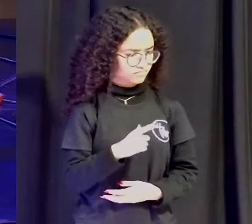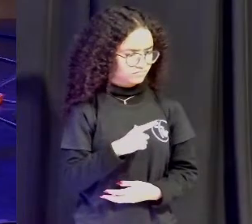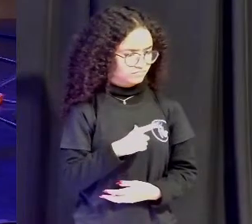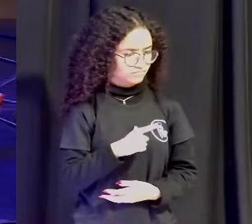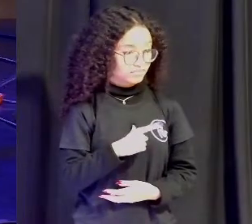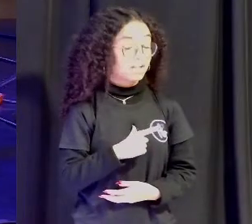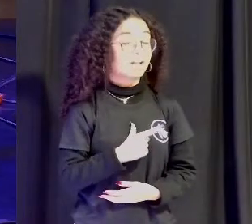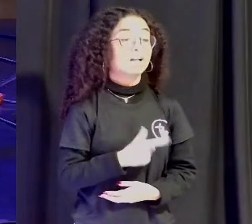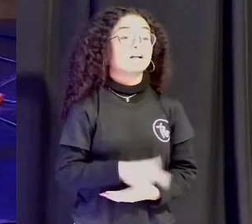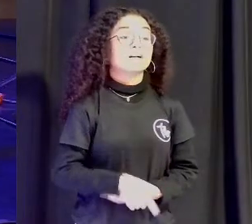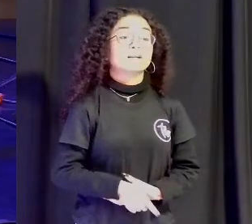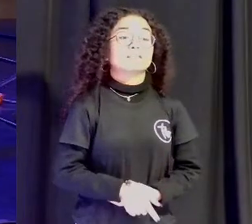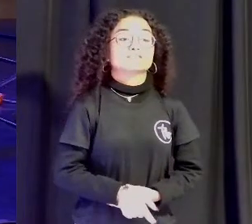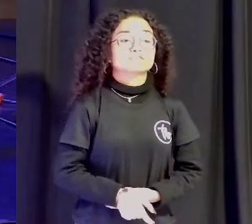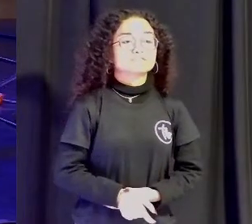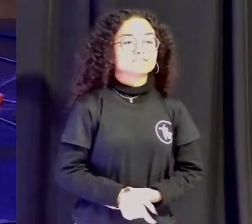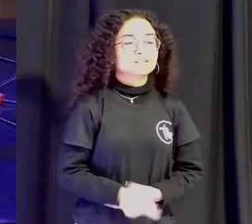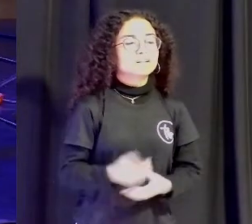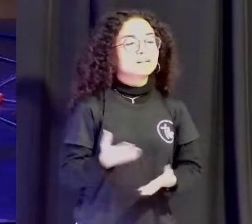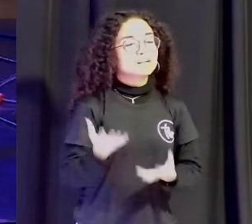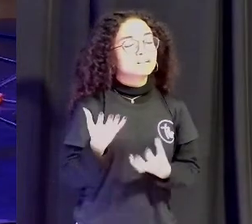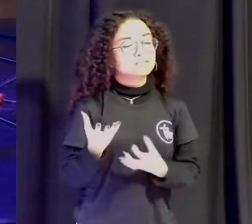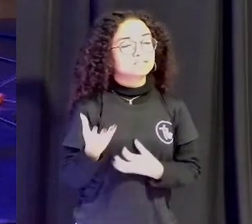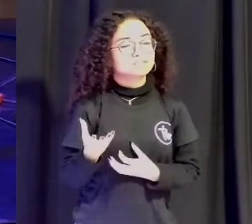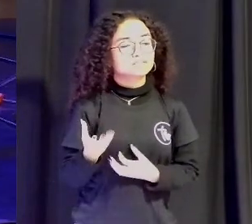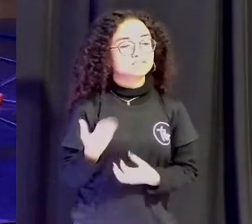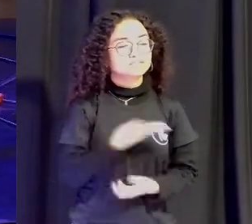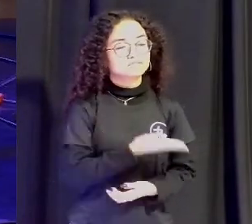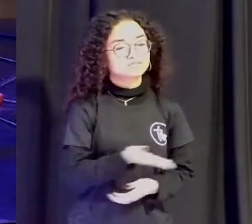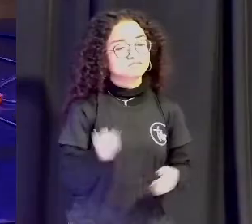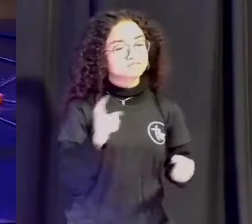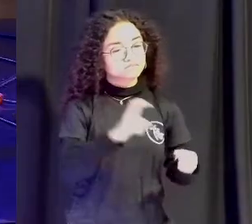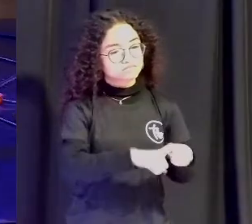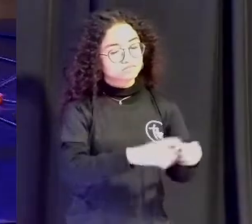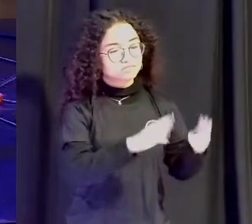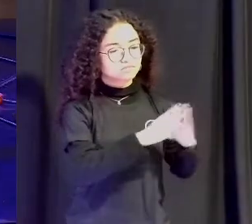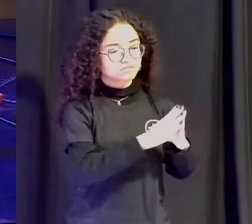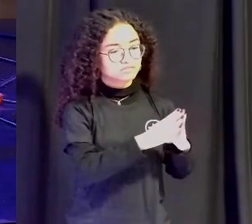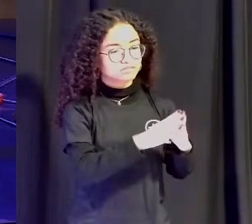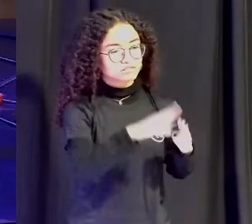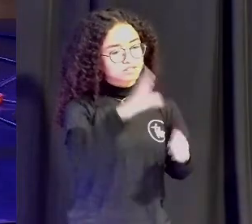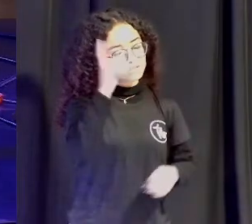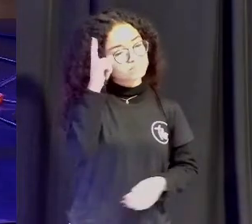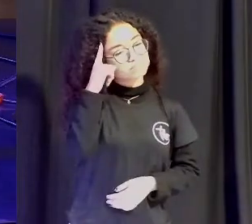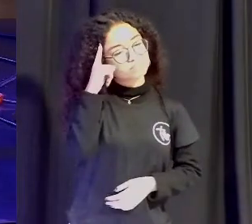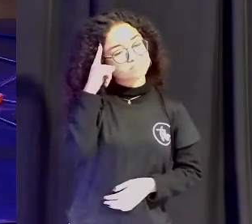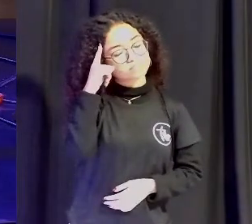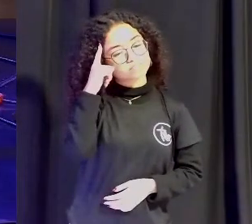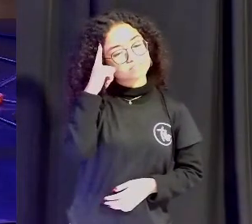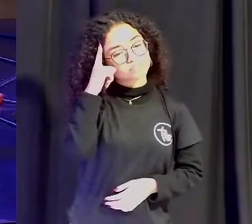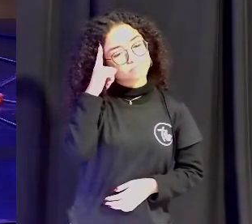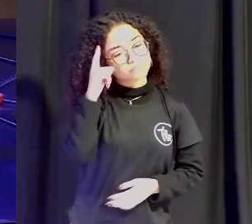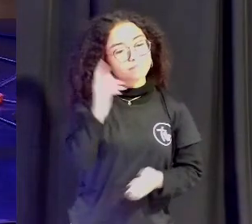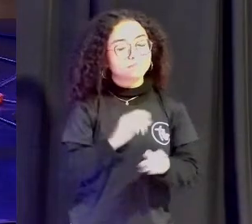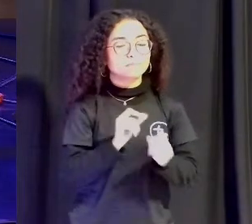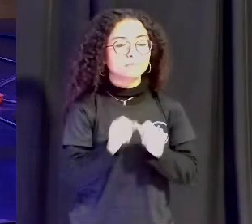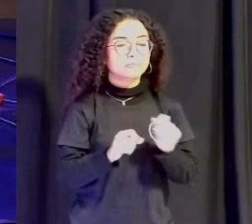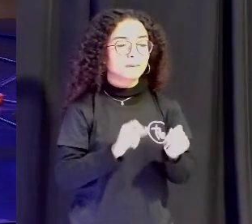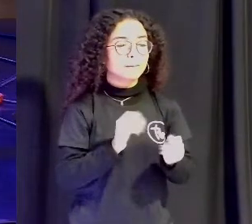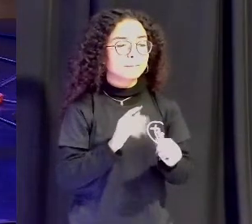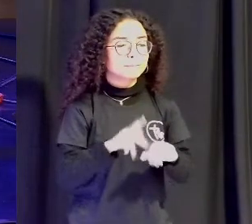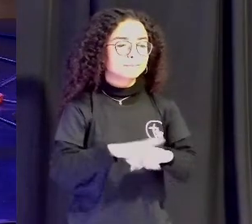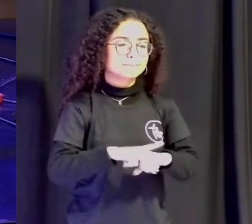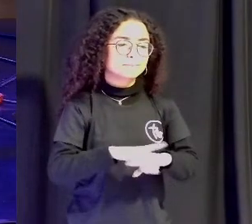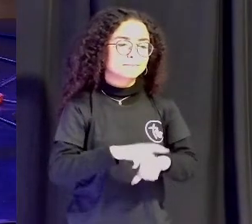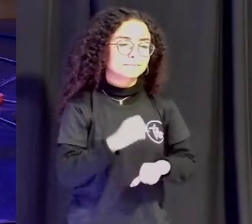Eu queria que você fosse para casa pensando na palavra de Pedro, aquele homem que estava ali,